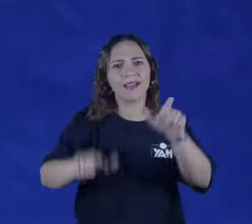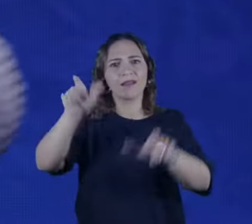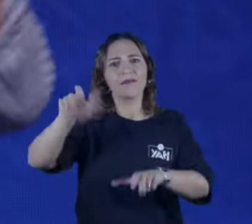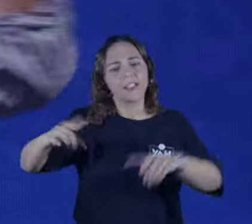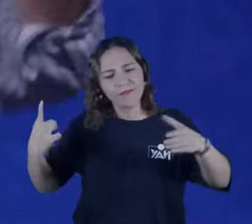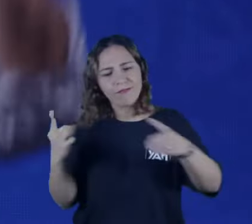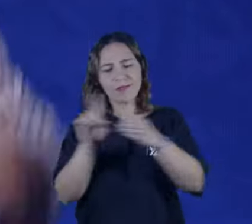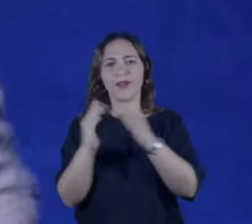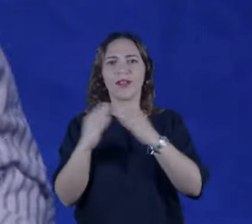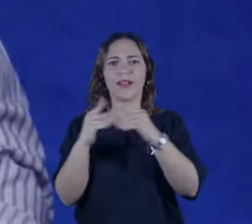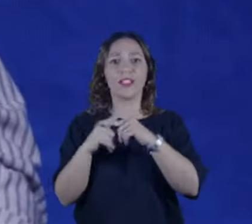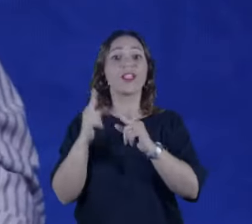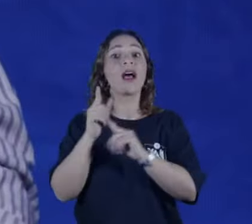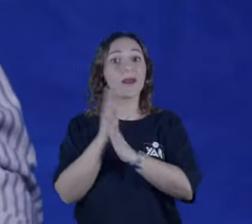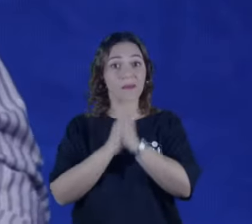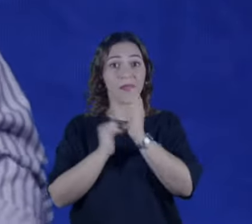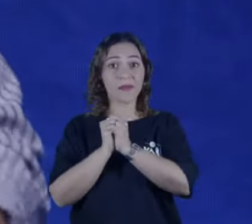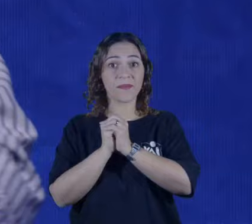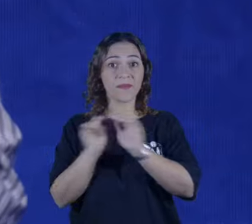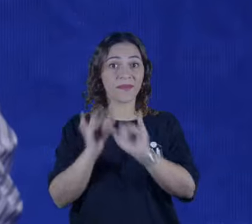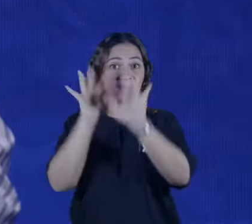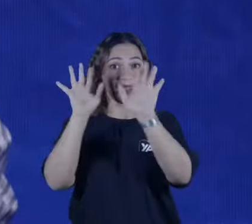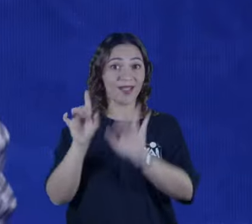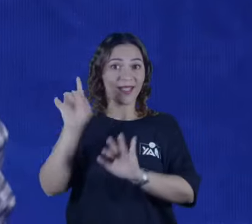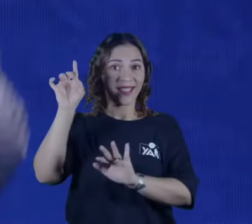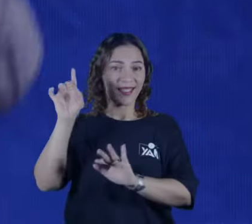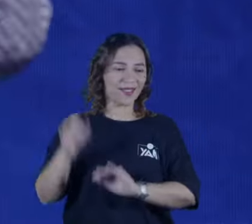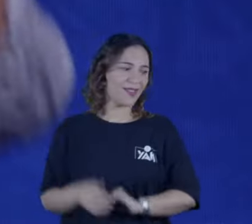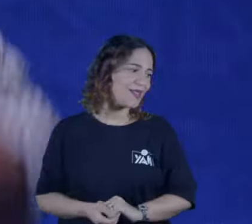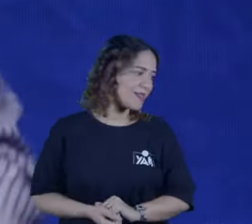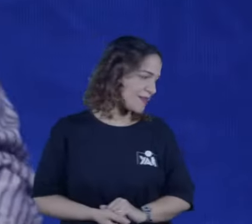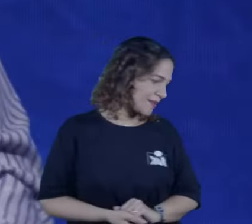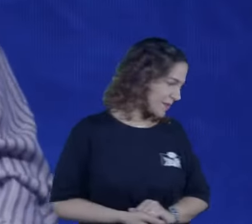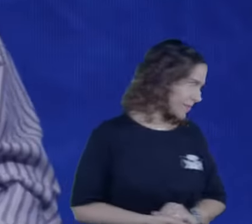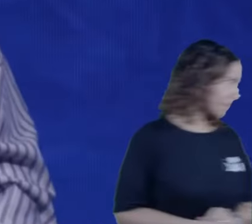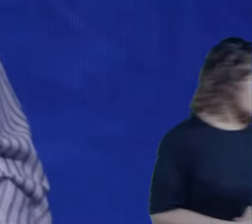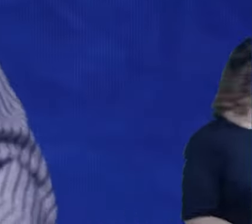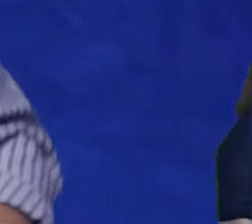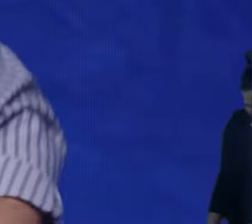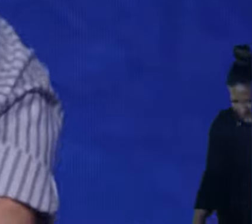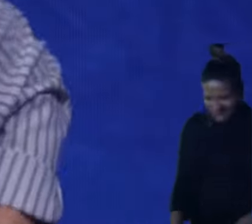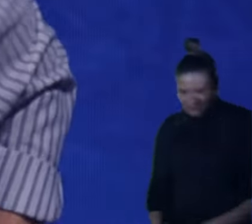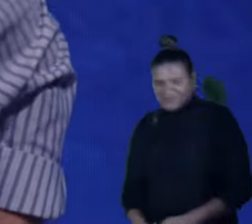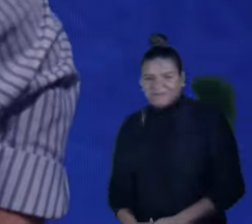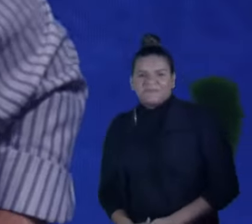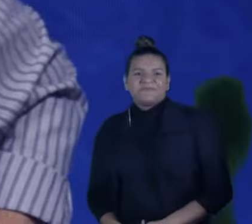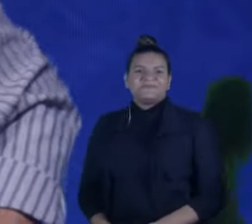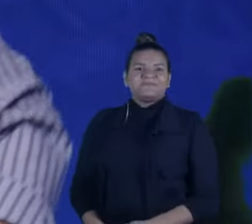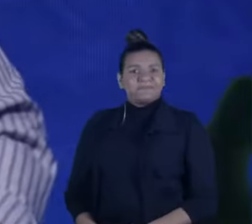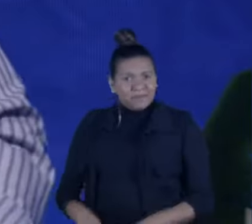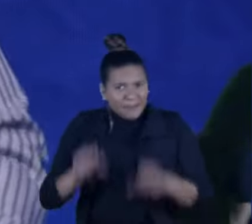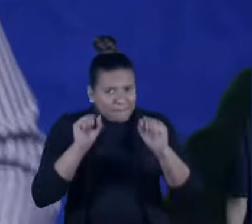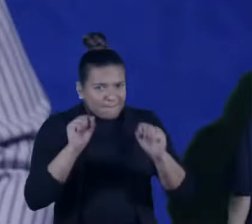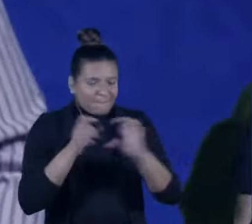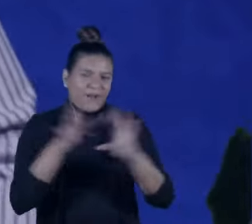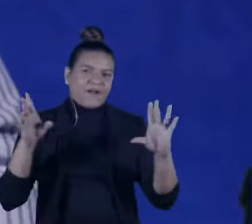um corpo de Cristo. Amém? Glória a Deus. Aleluia. Pode se expressar.